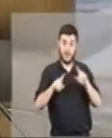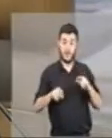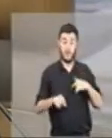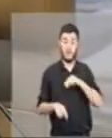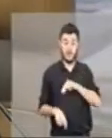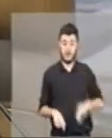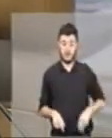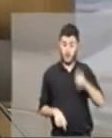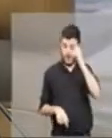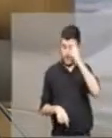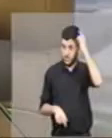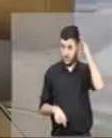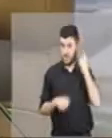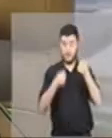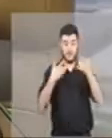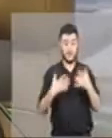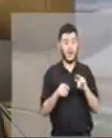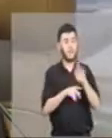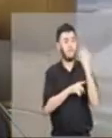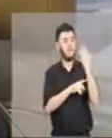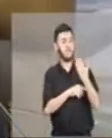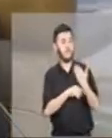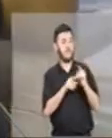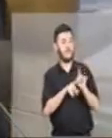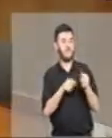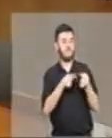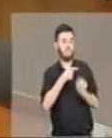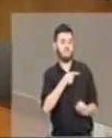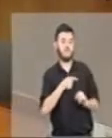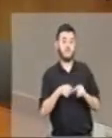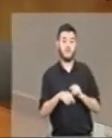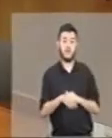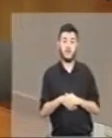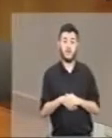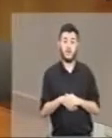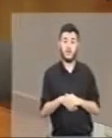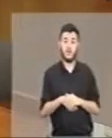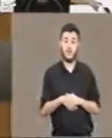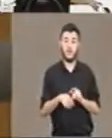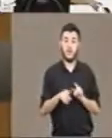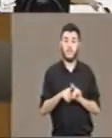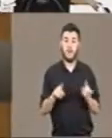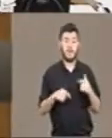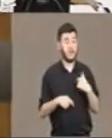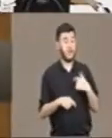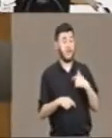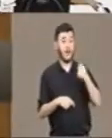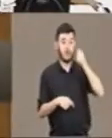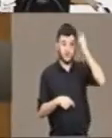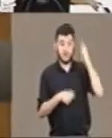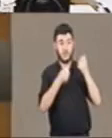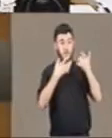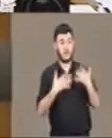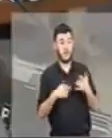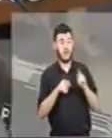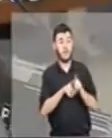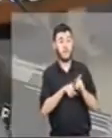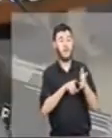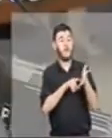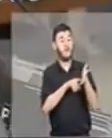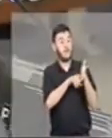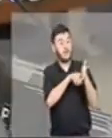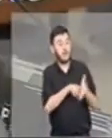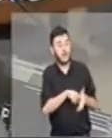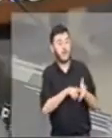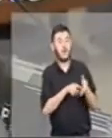está desconstituindo a prova imediatamente. Sem a perícia para verificar se envolveu ou não. Está bem clara a divergência. A minha posição é...